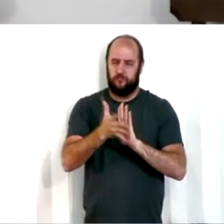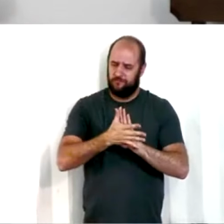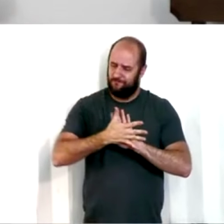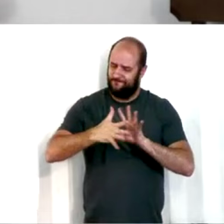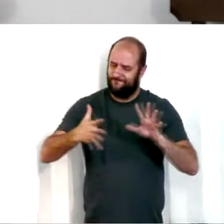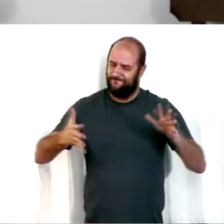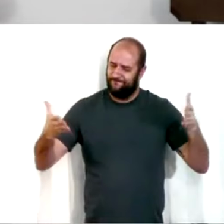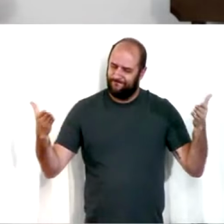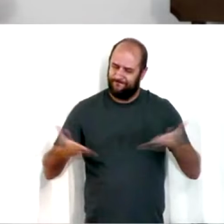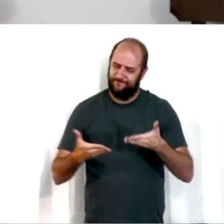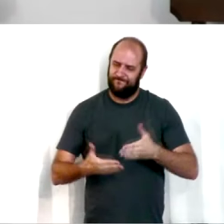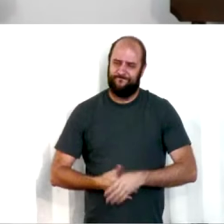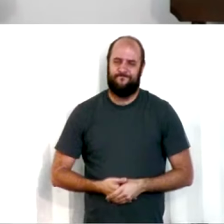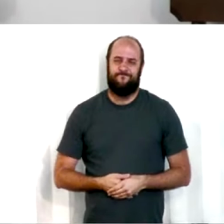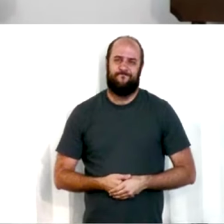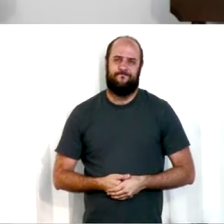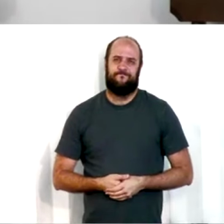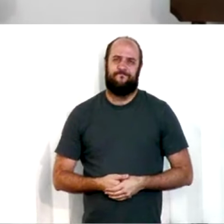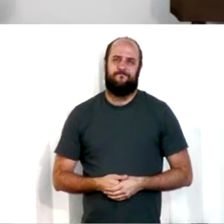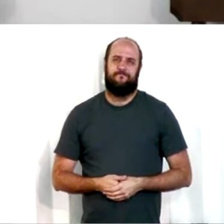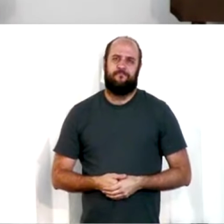mais.